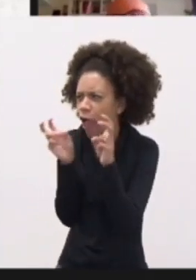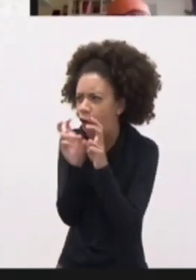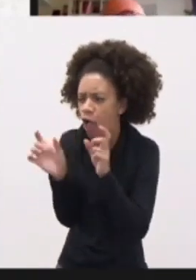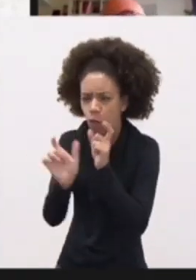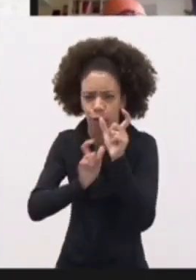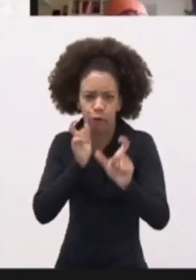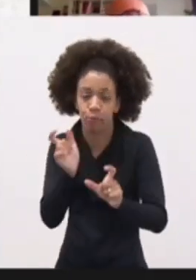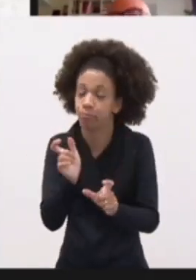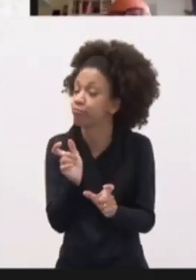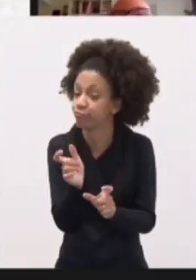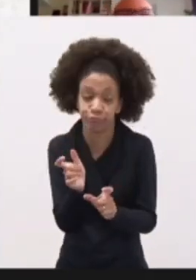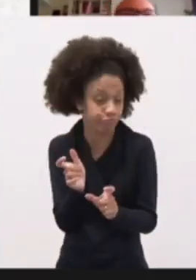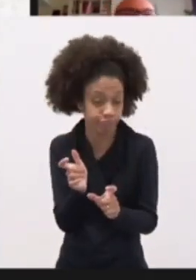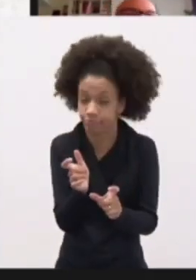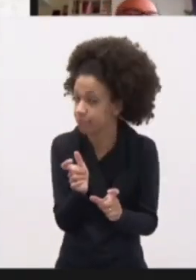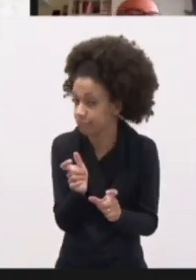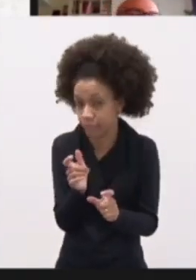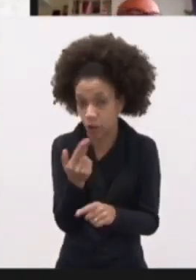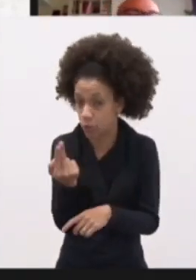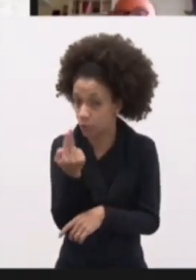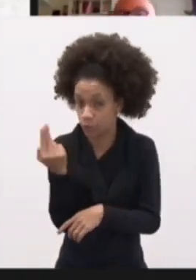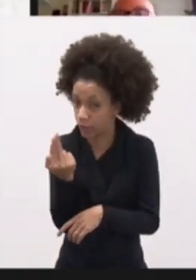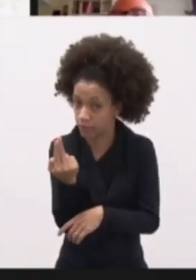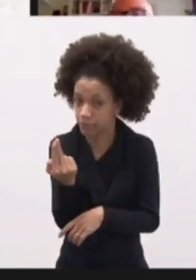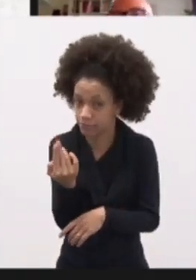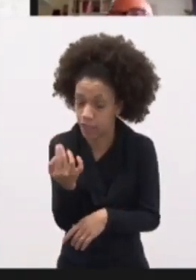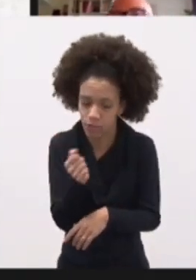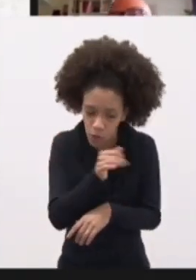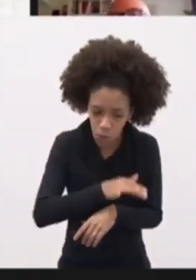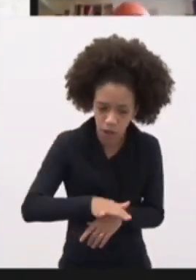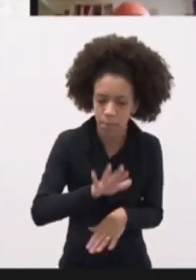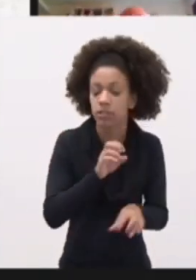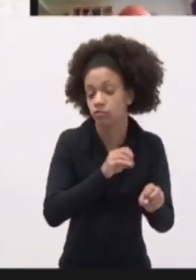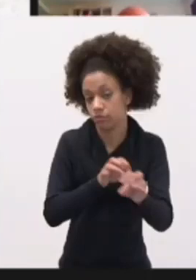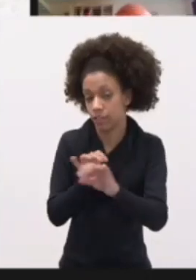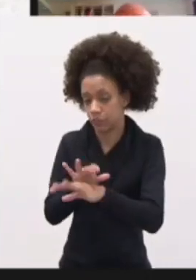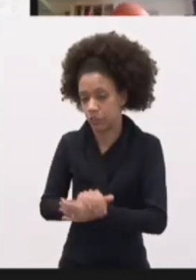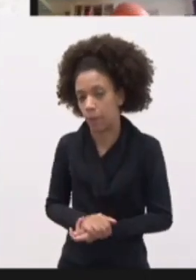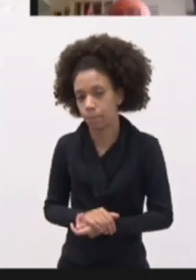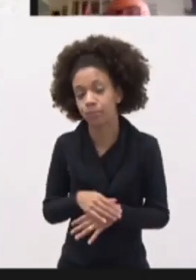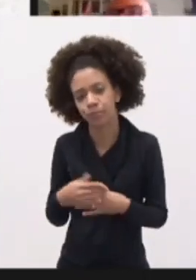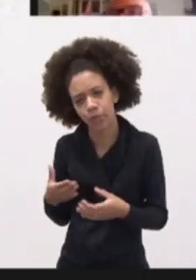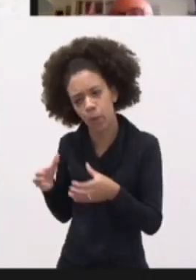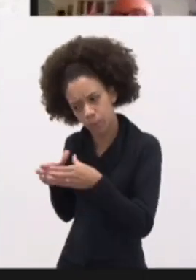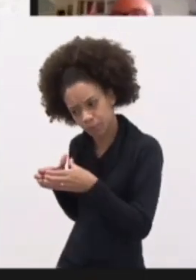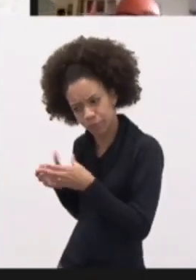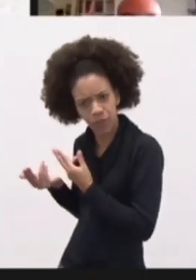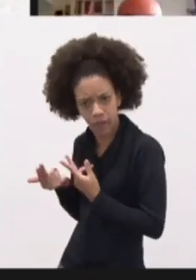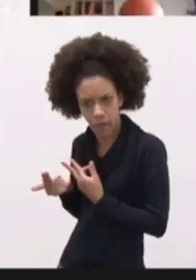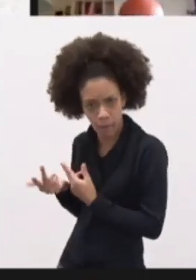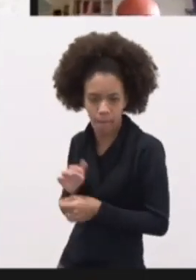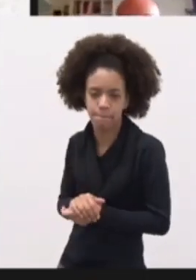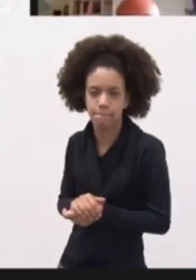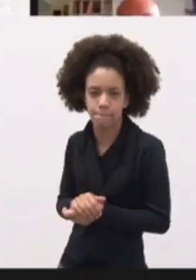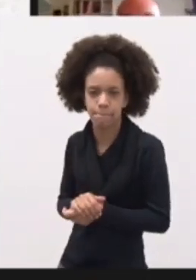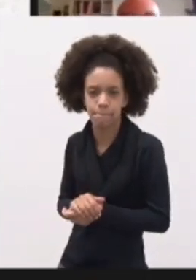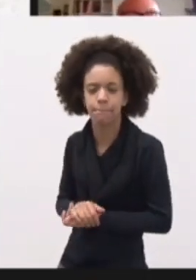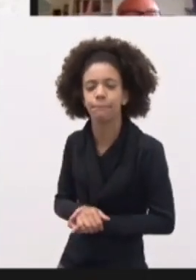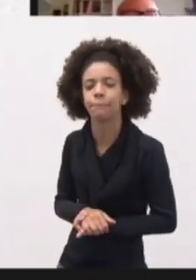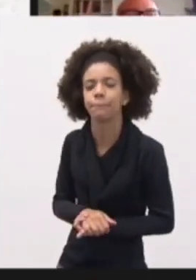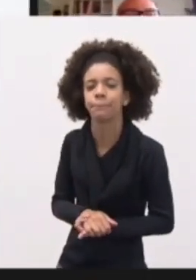palavras que não são legais para um ambiente educacional, né? Então o chat é a mesma coisa, né?